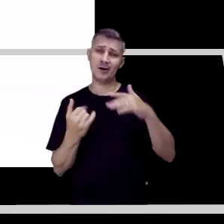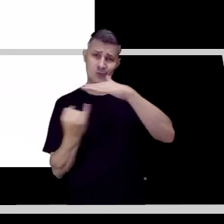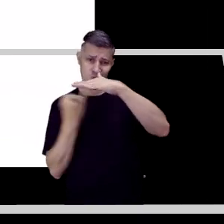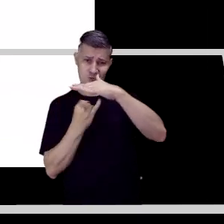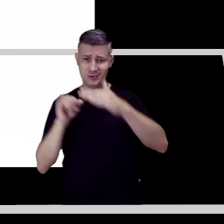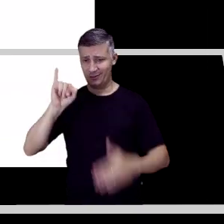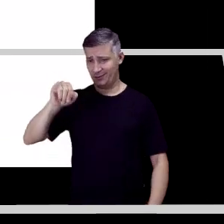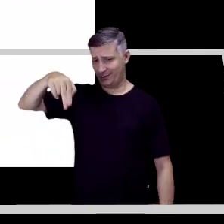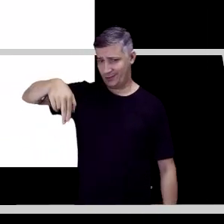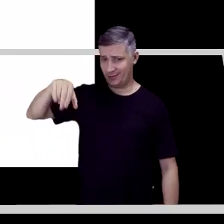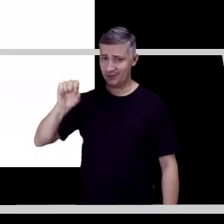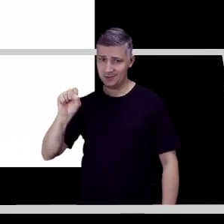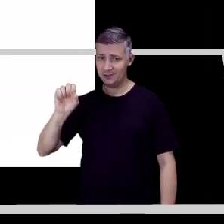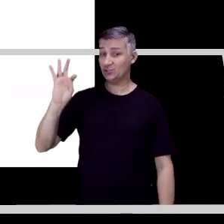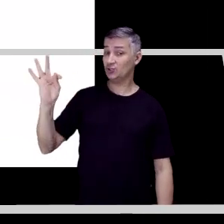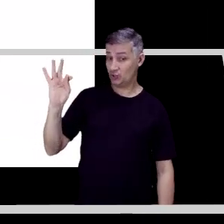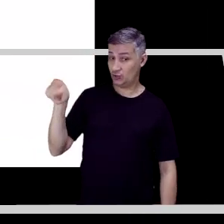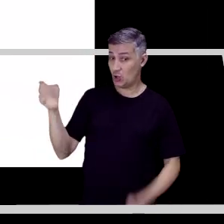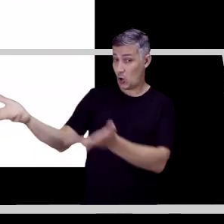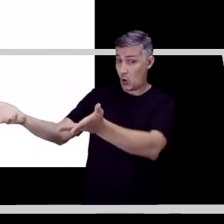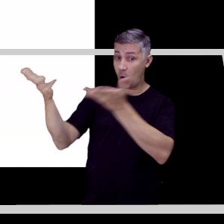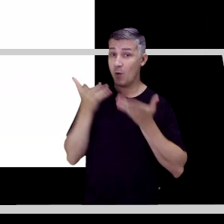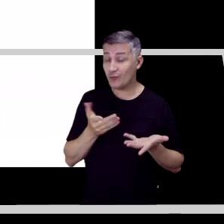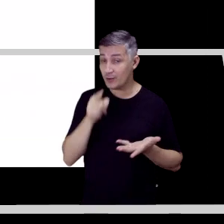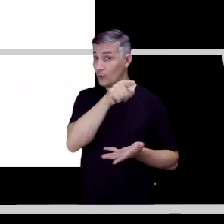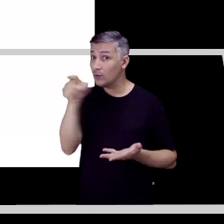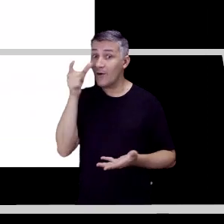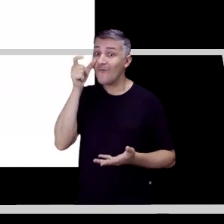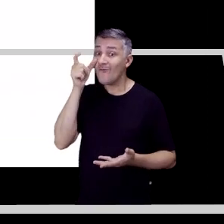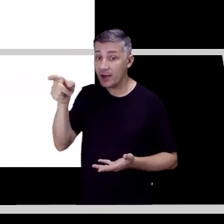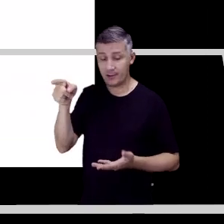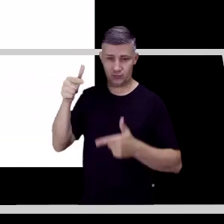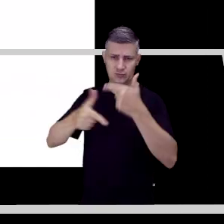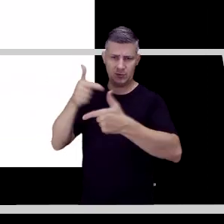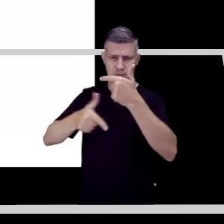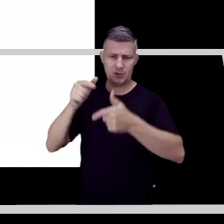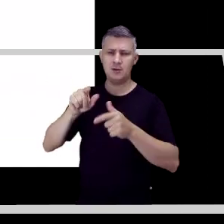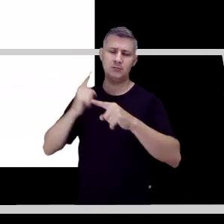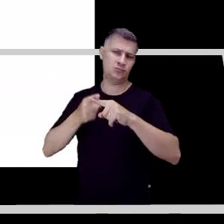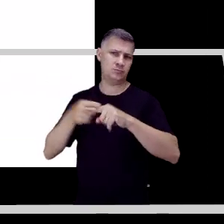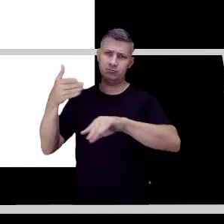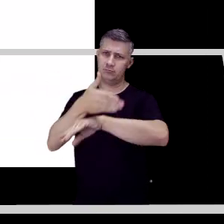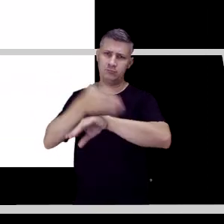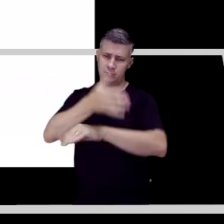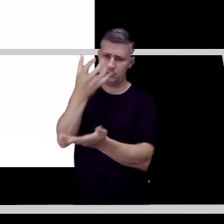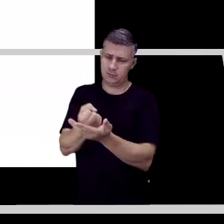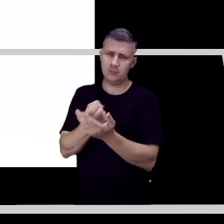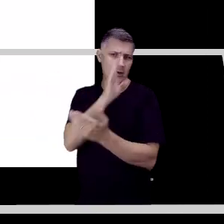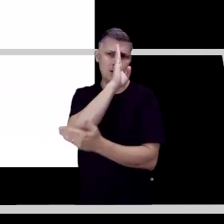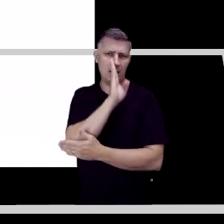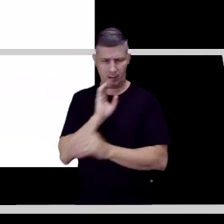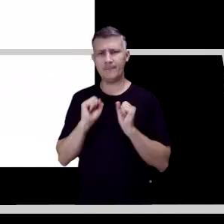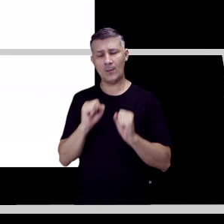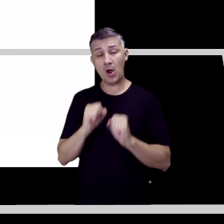entidade paralela, que é o INST, né? Inclusive, convido todos a ver esse trabalho, porque ele está disponível para acesso e